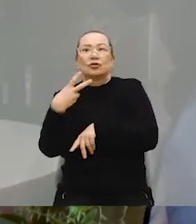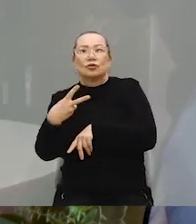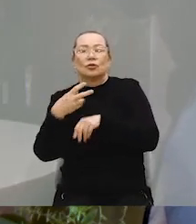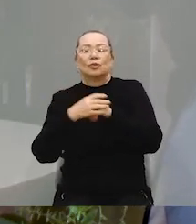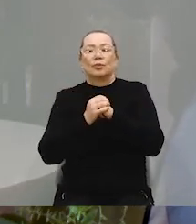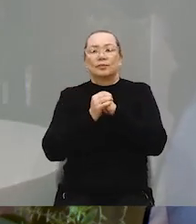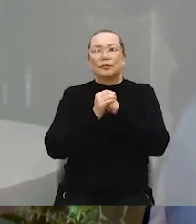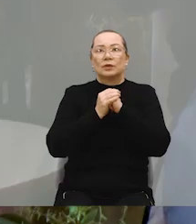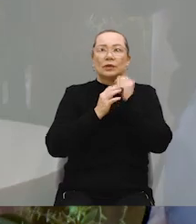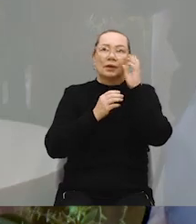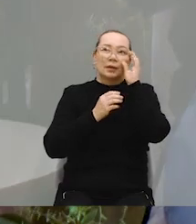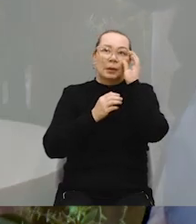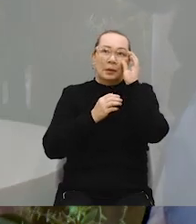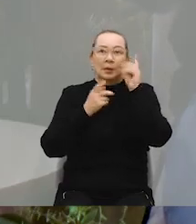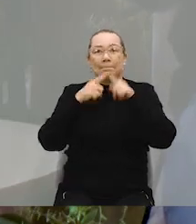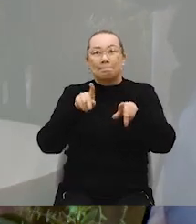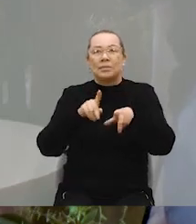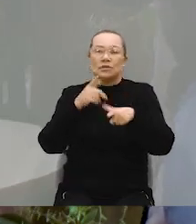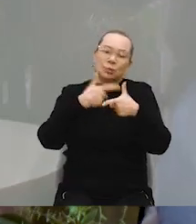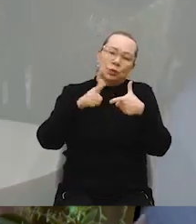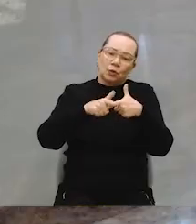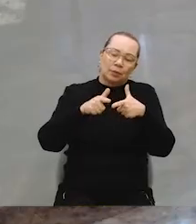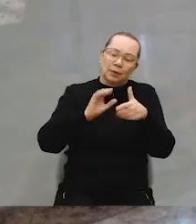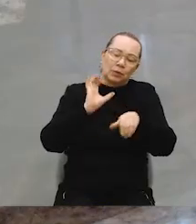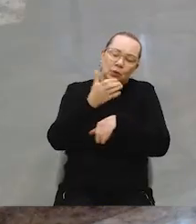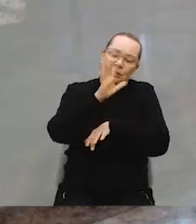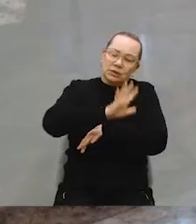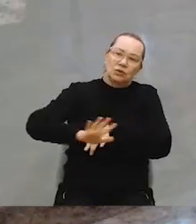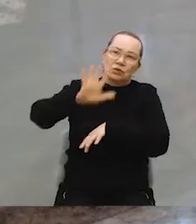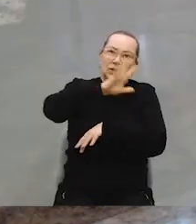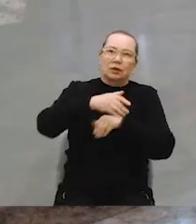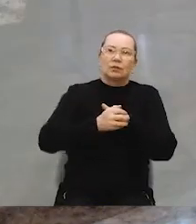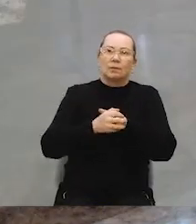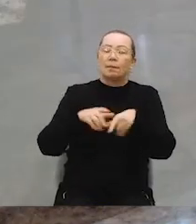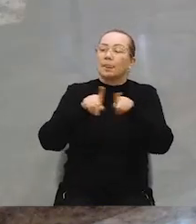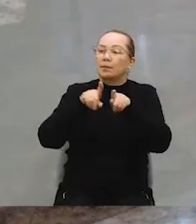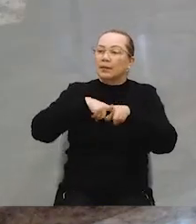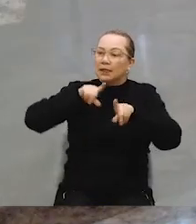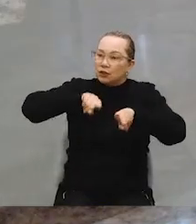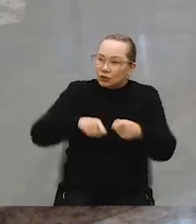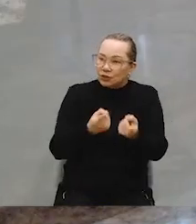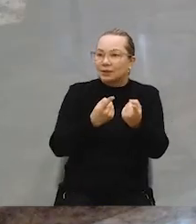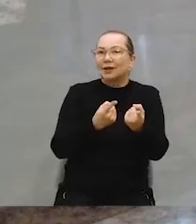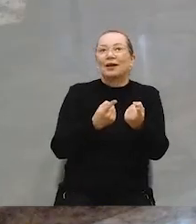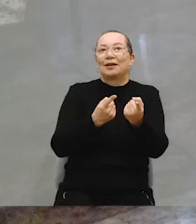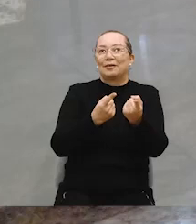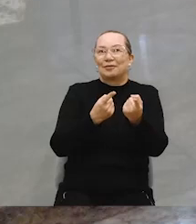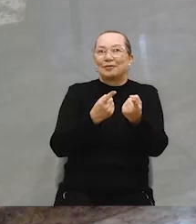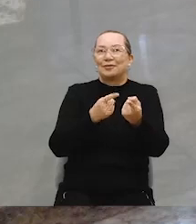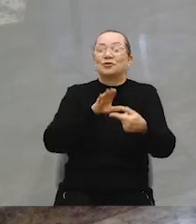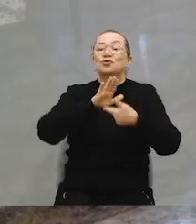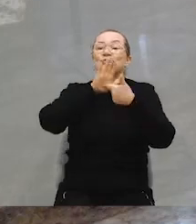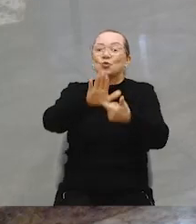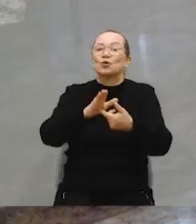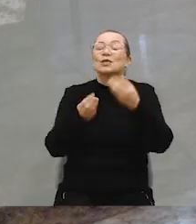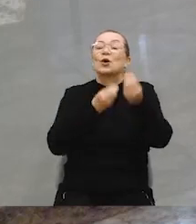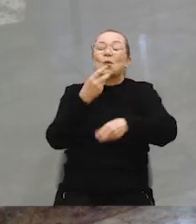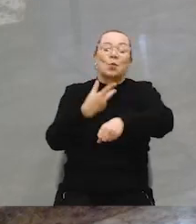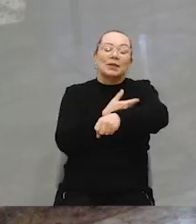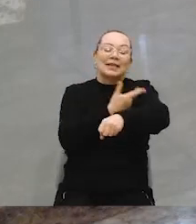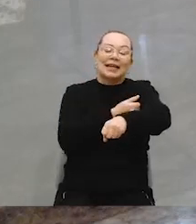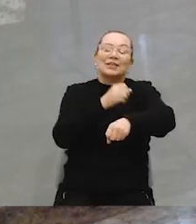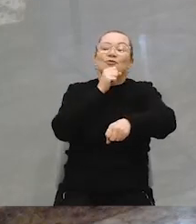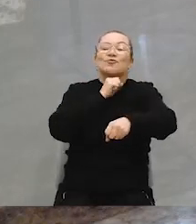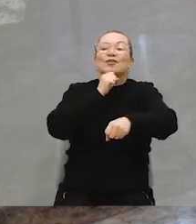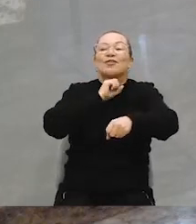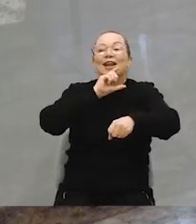né? Então... Mas foi um problema que aconteceu com todo mundo. Vocês né? têm o desafio também de traçar o envelhecimento da Celeste.